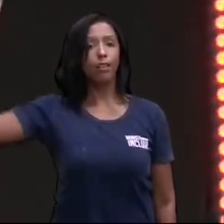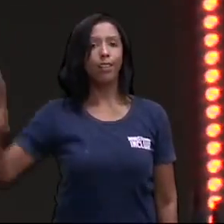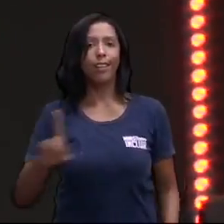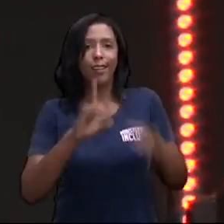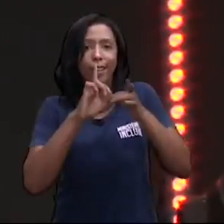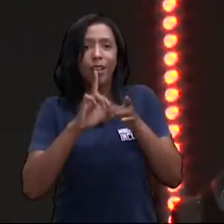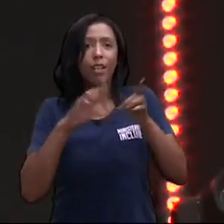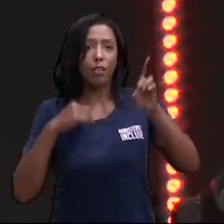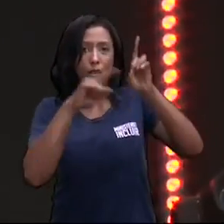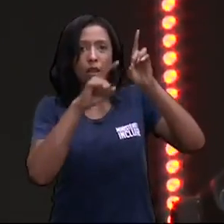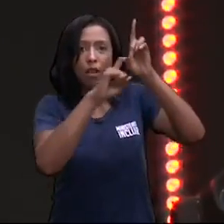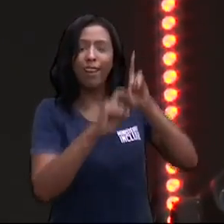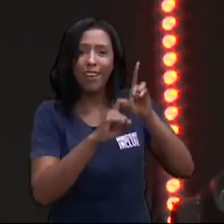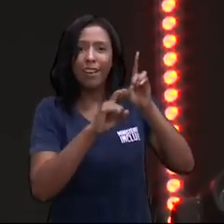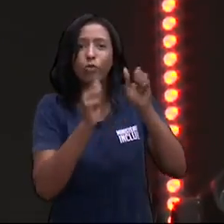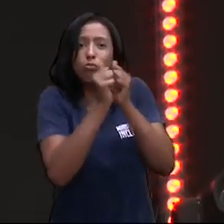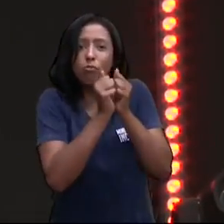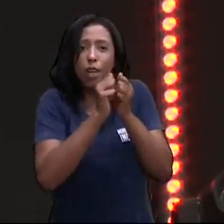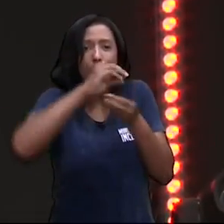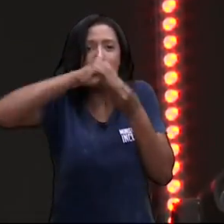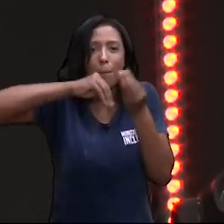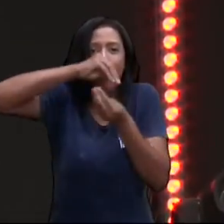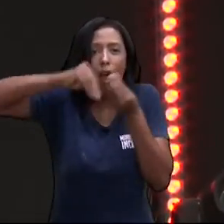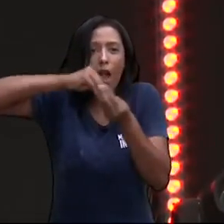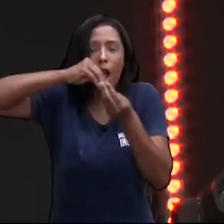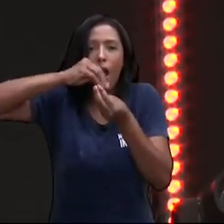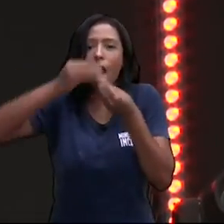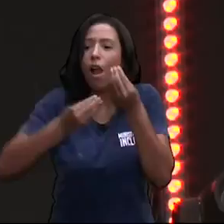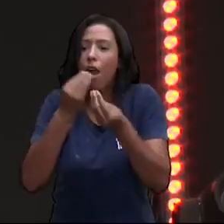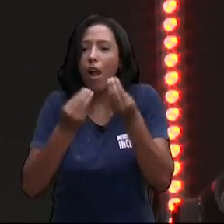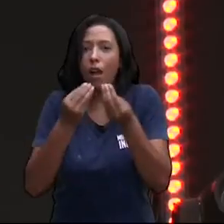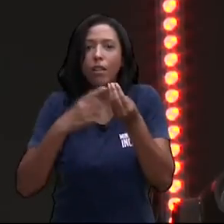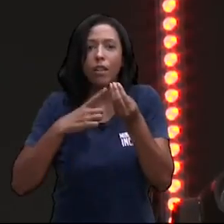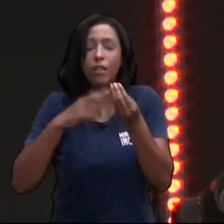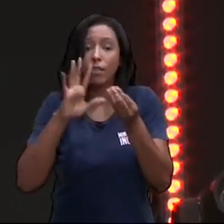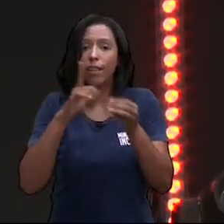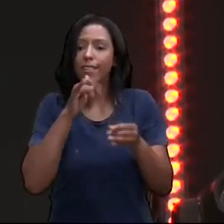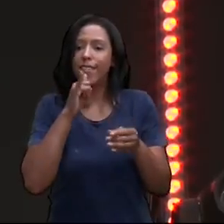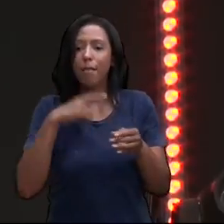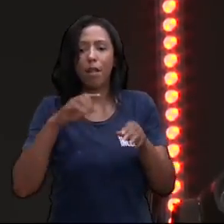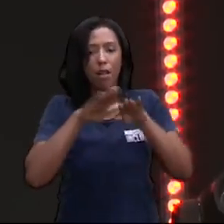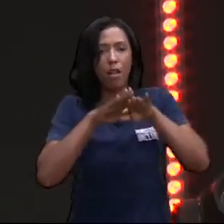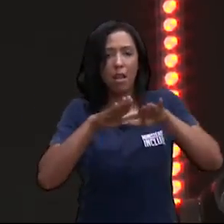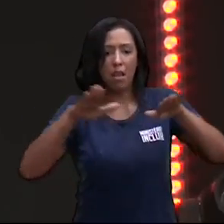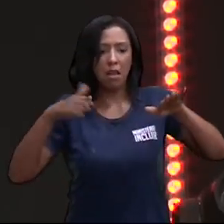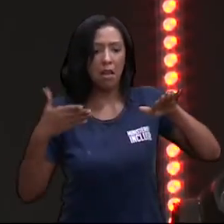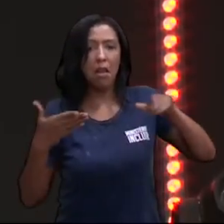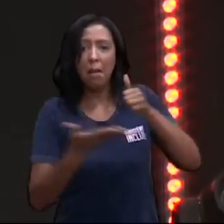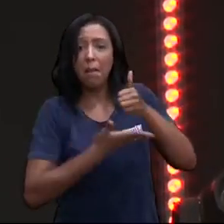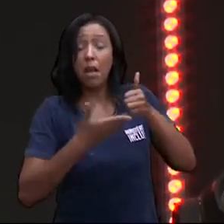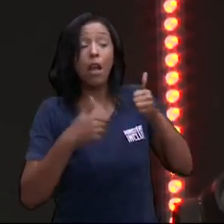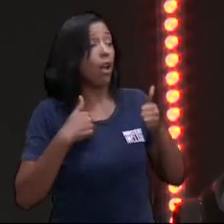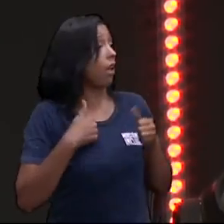essa aí dessa camada Rasa de dizer eu sou crente só da